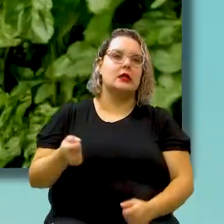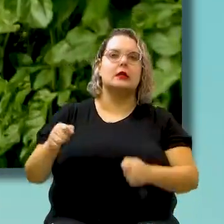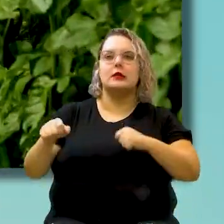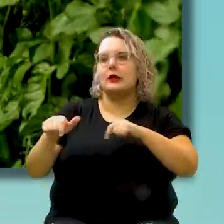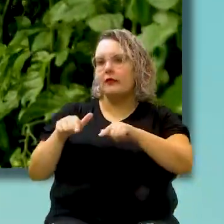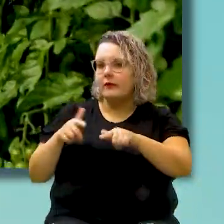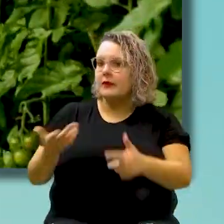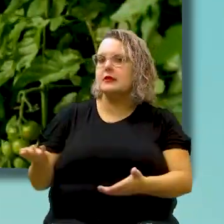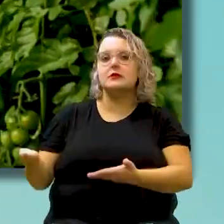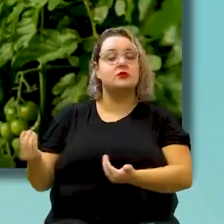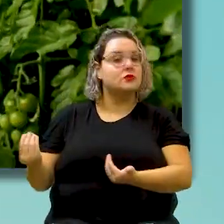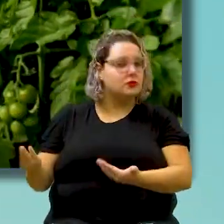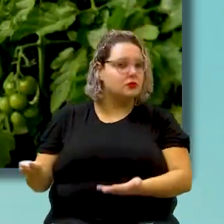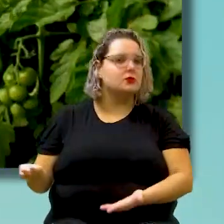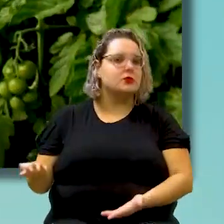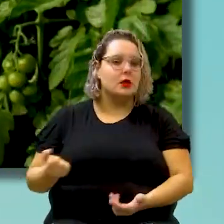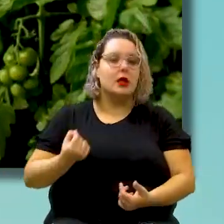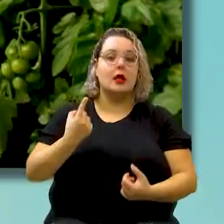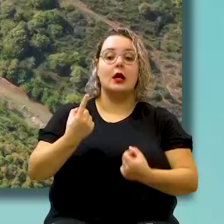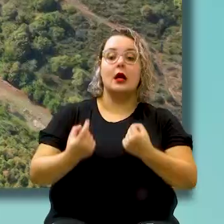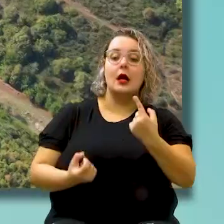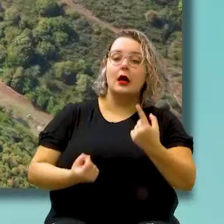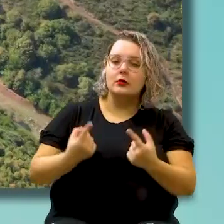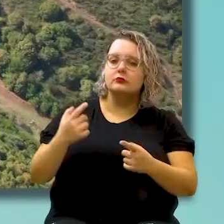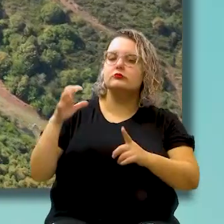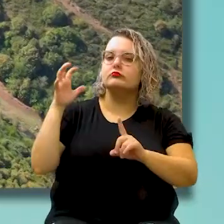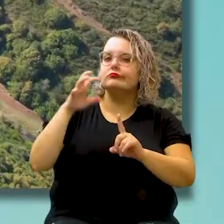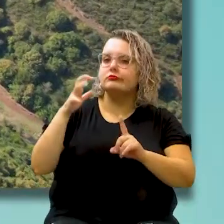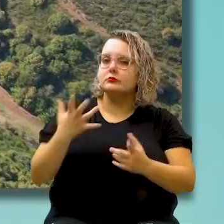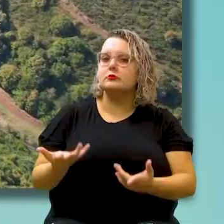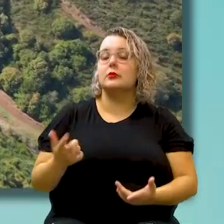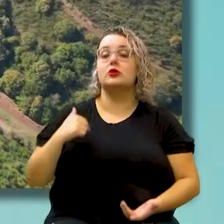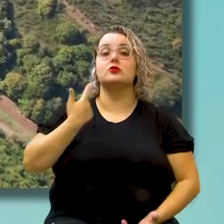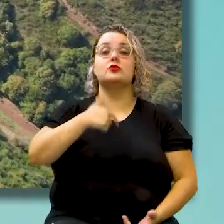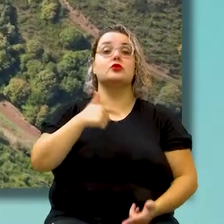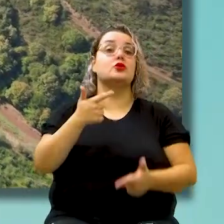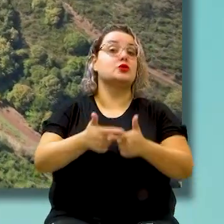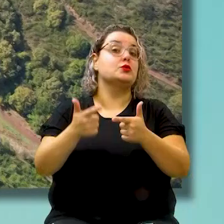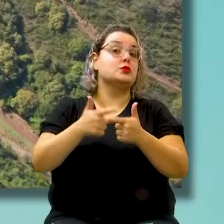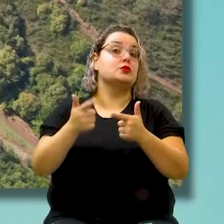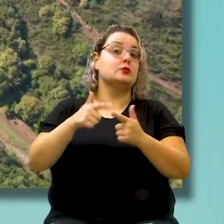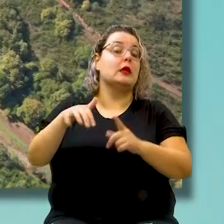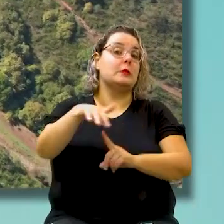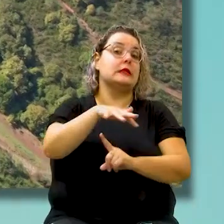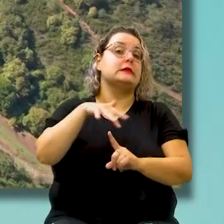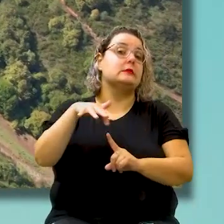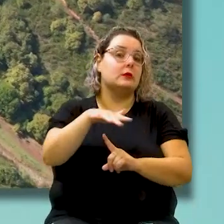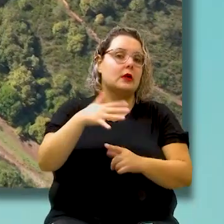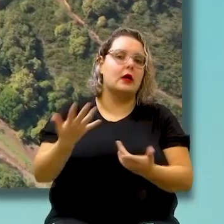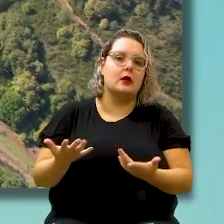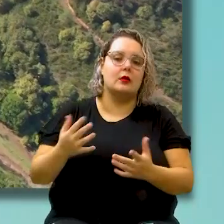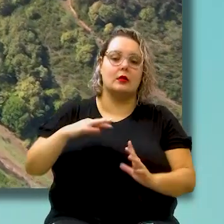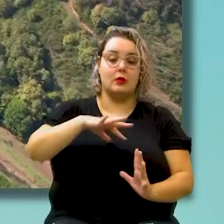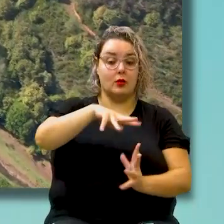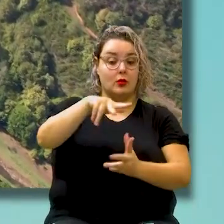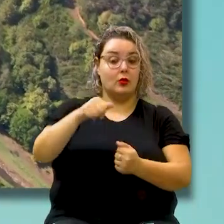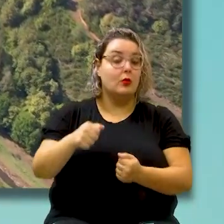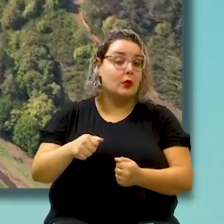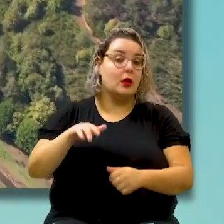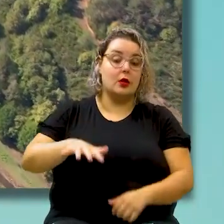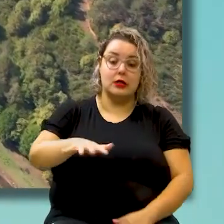na formação da juventude, pelo menos algum impacto sobre os nossos problemas ambientais, né? Sejam